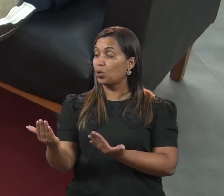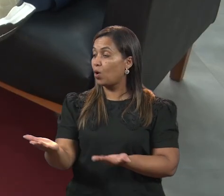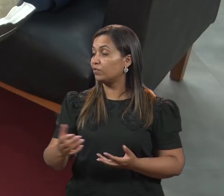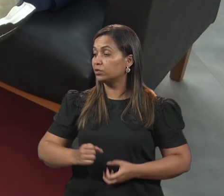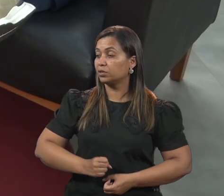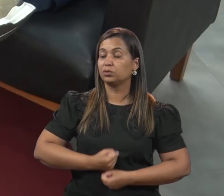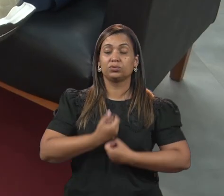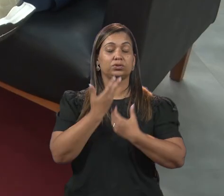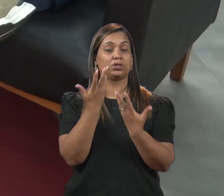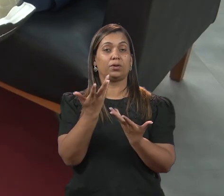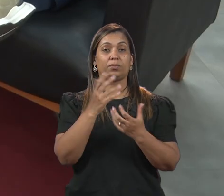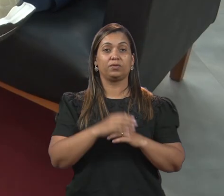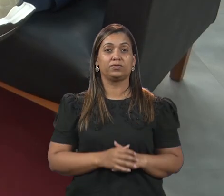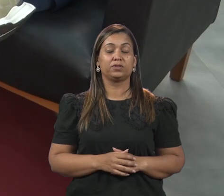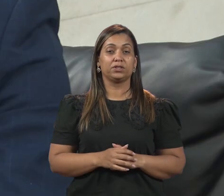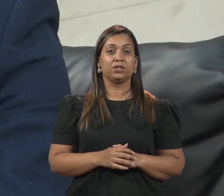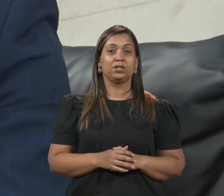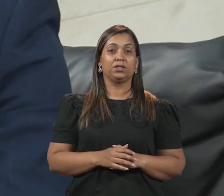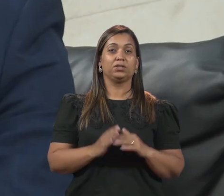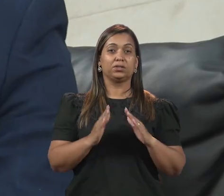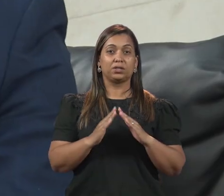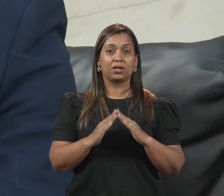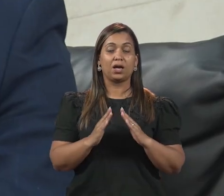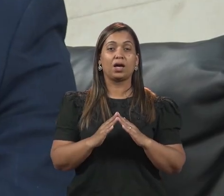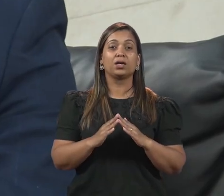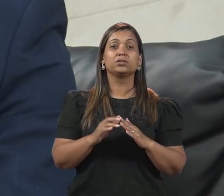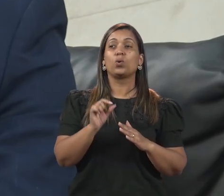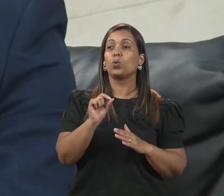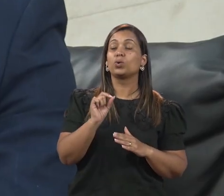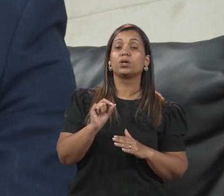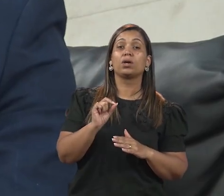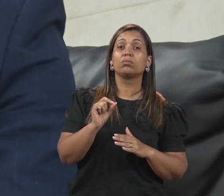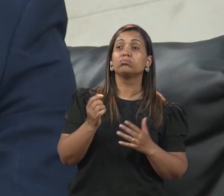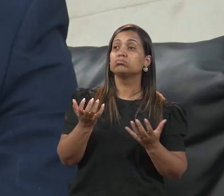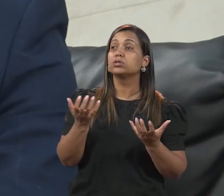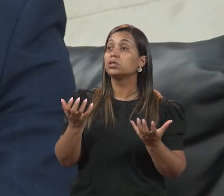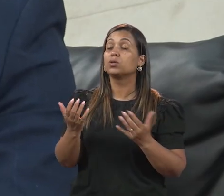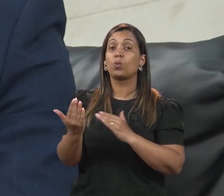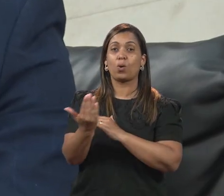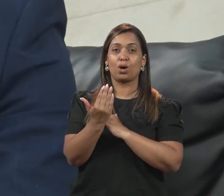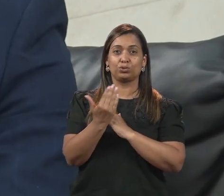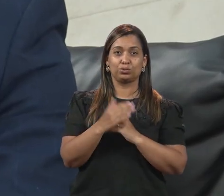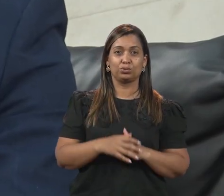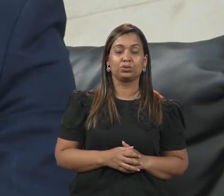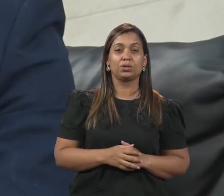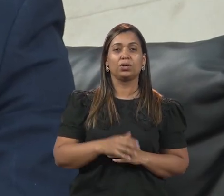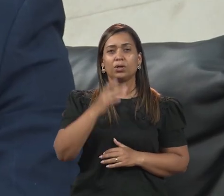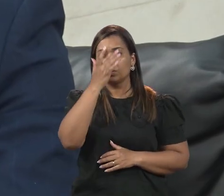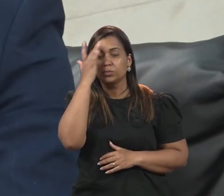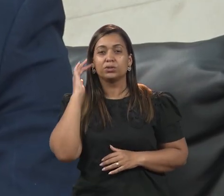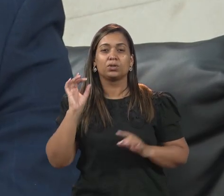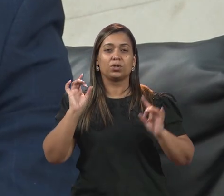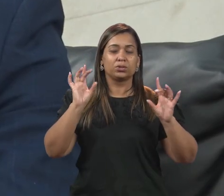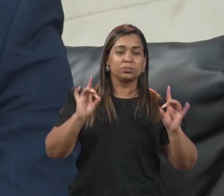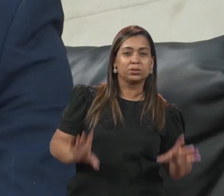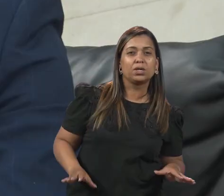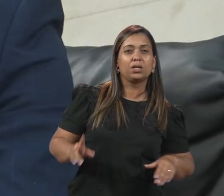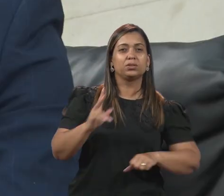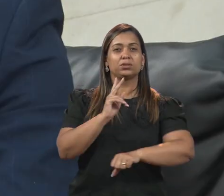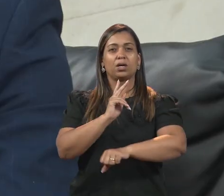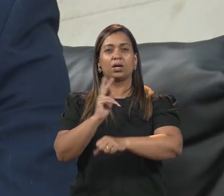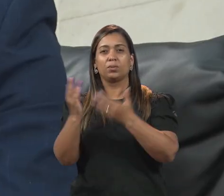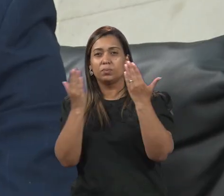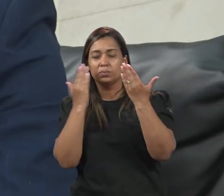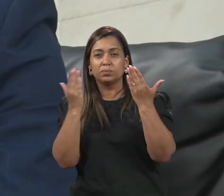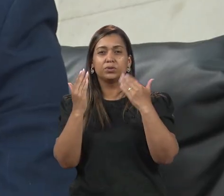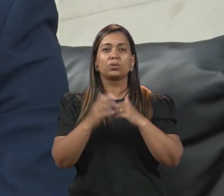não desabafavam nas suas casas procuravam ajuda ali, naquele momento, com o especialista, com o psicólogo